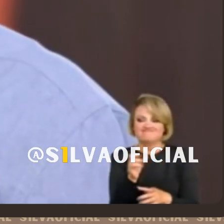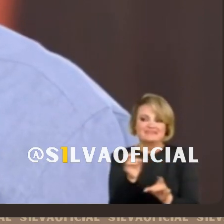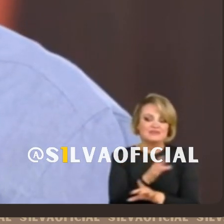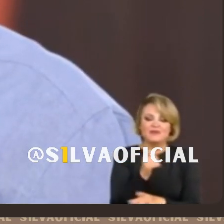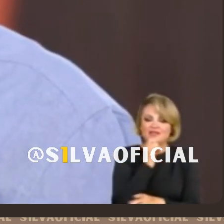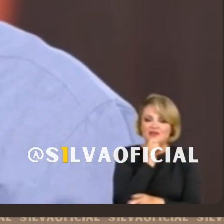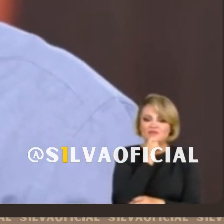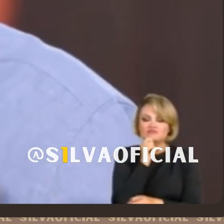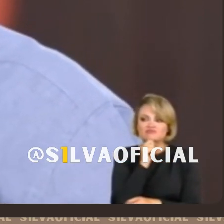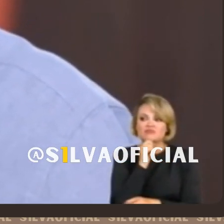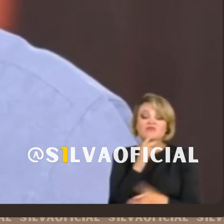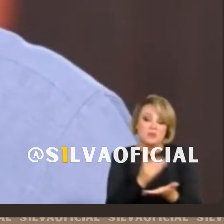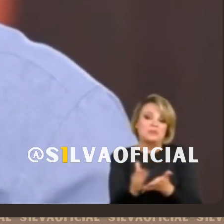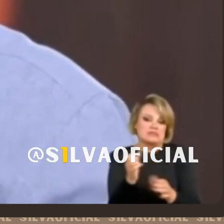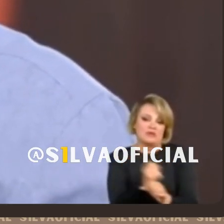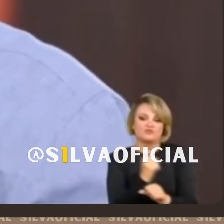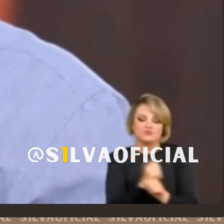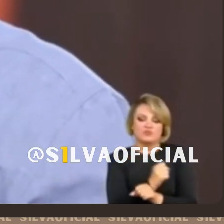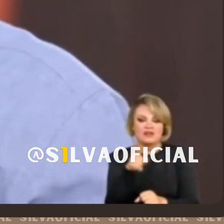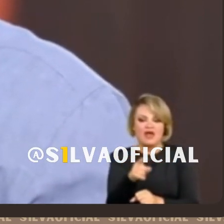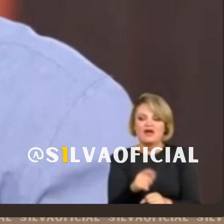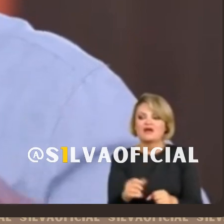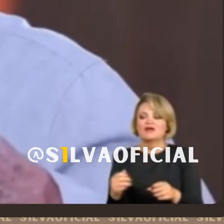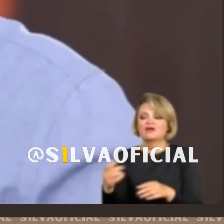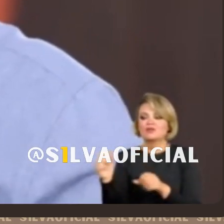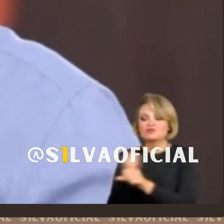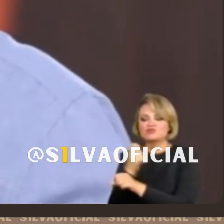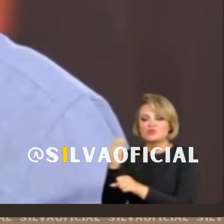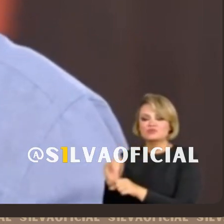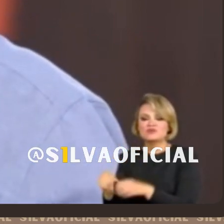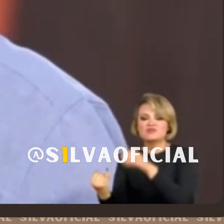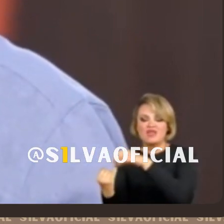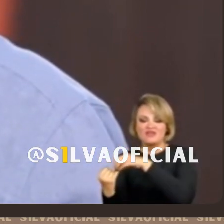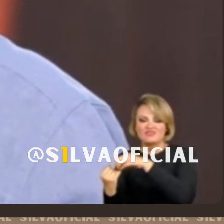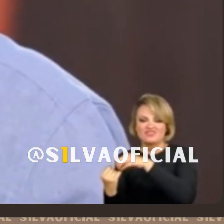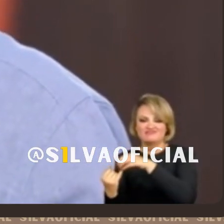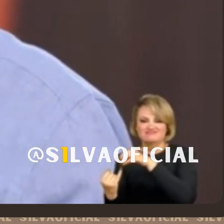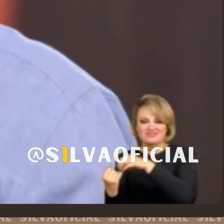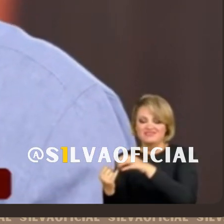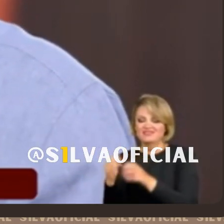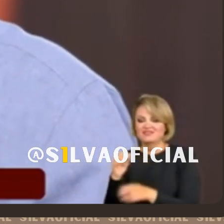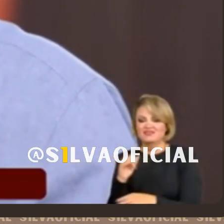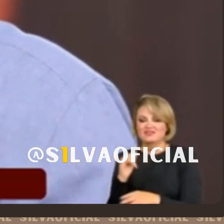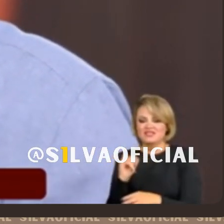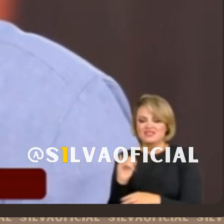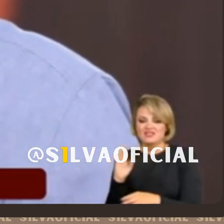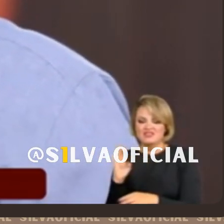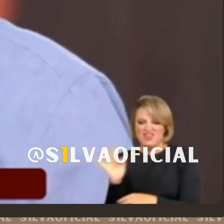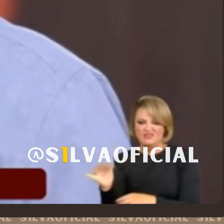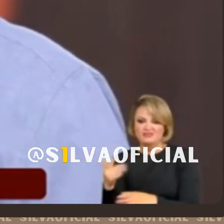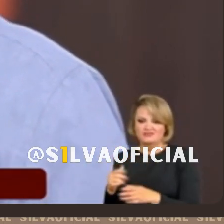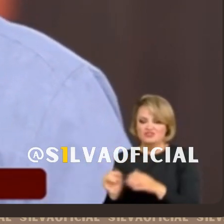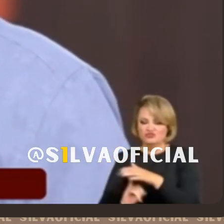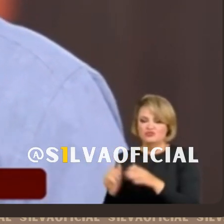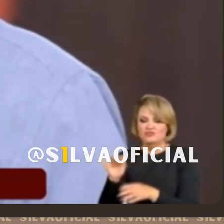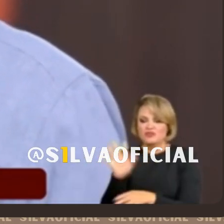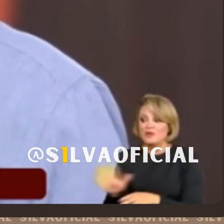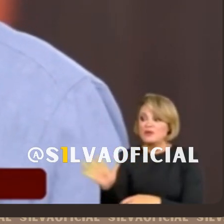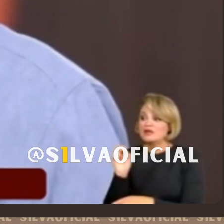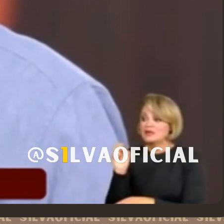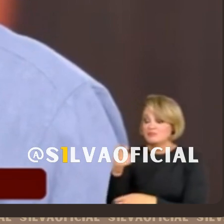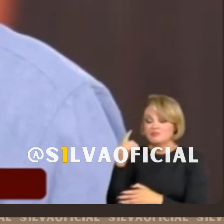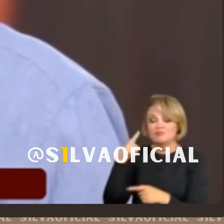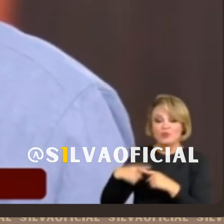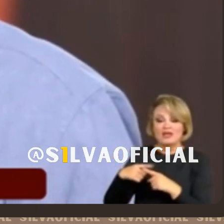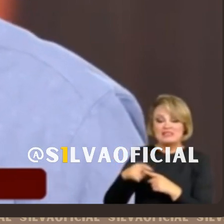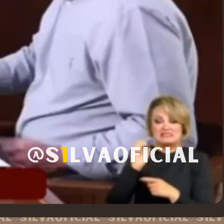institutos federais, porque quanto mais educação a gente fizer, mais chance a gente tem de ser um país desenvolvido, um país que vai melhorar a vida do